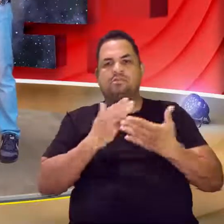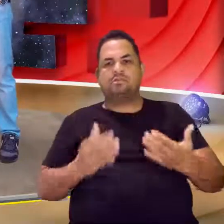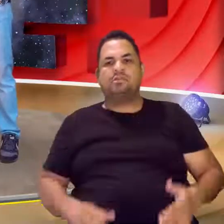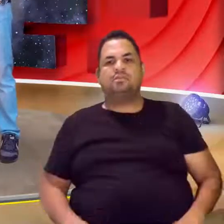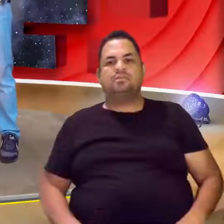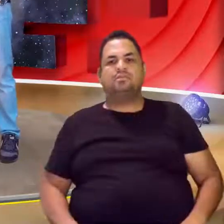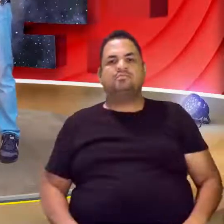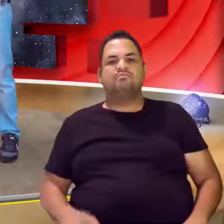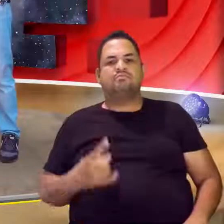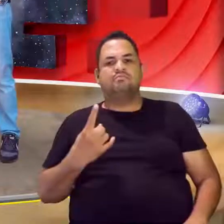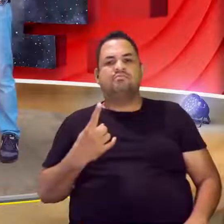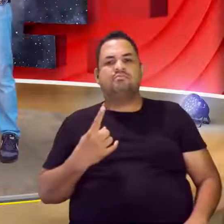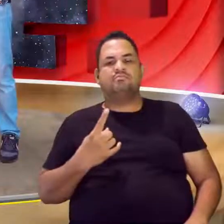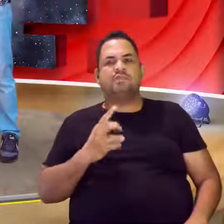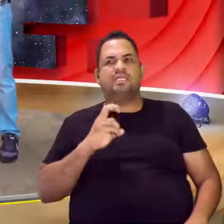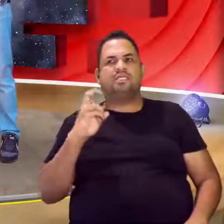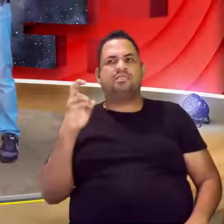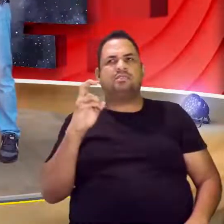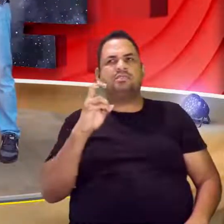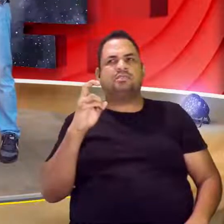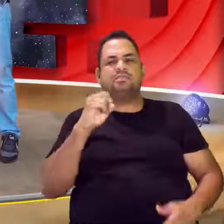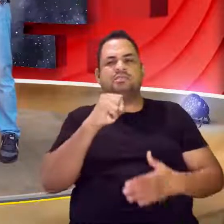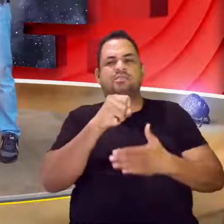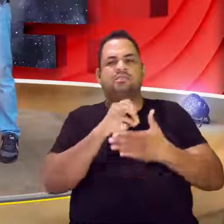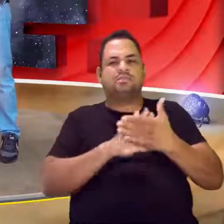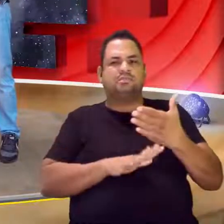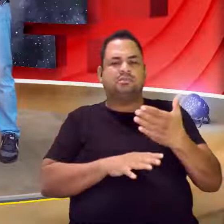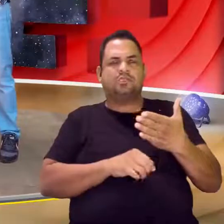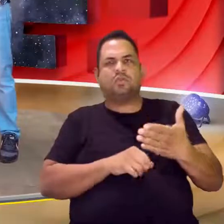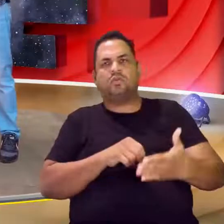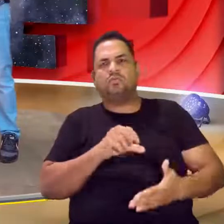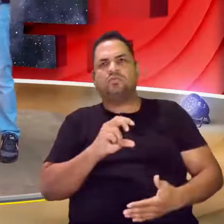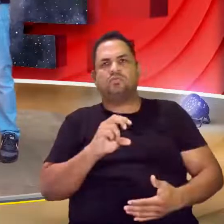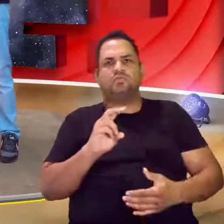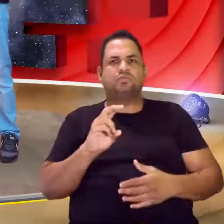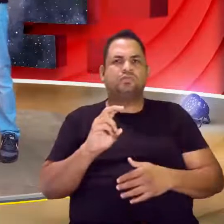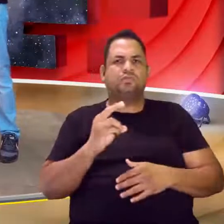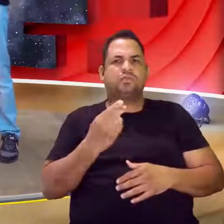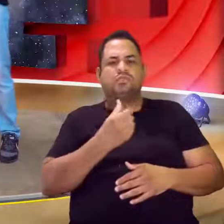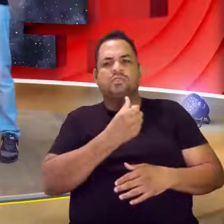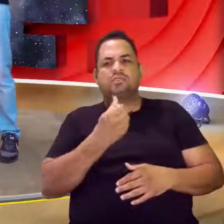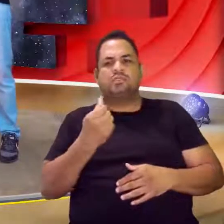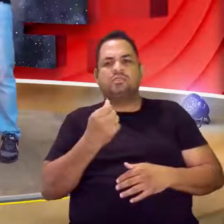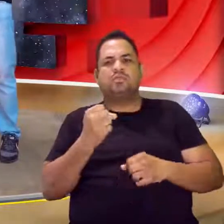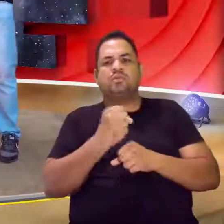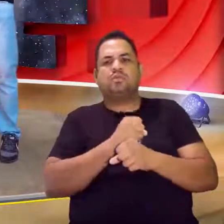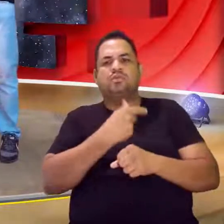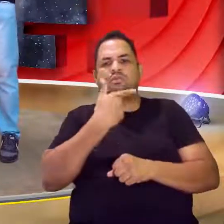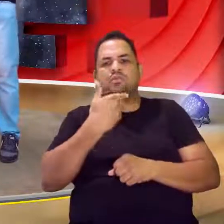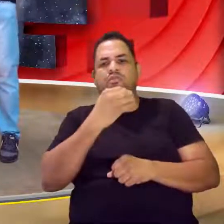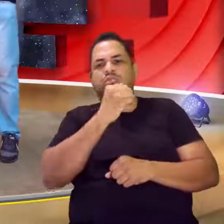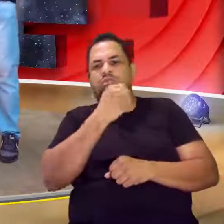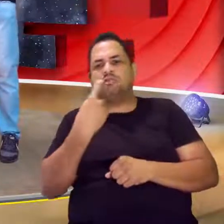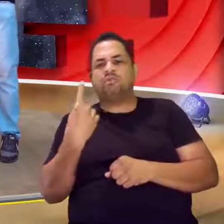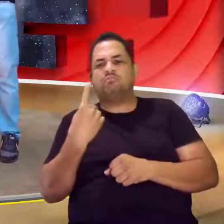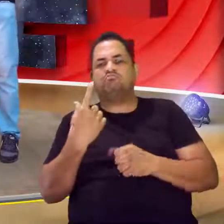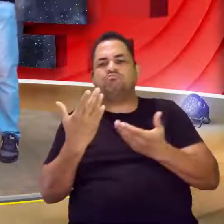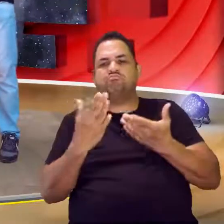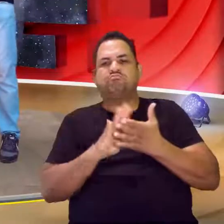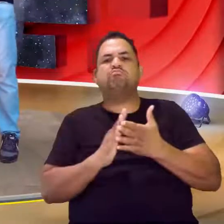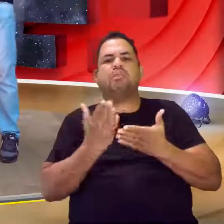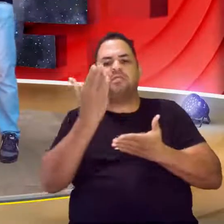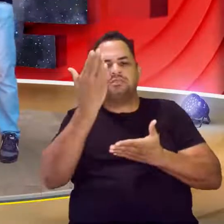engano, essa daqui já é a 5ª questão, ou a 6ª, de 2021, e todas nesse